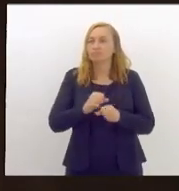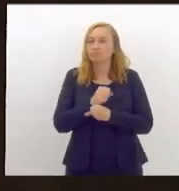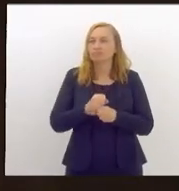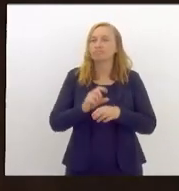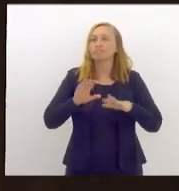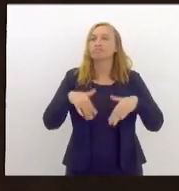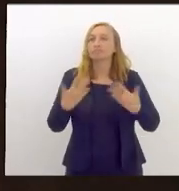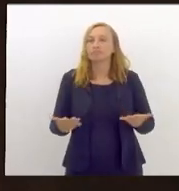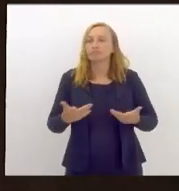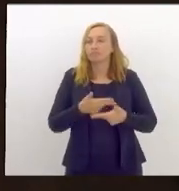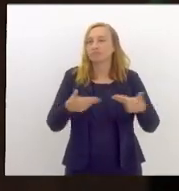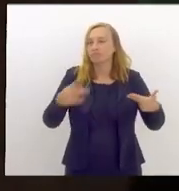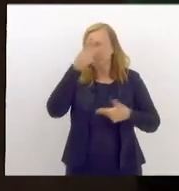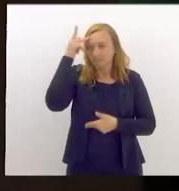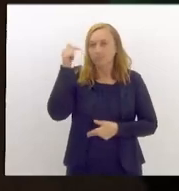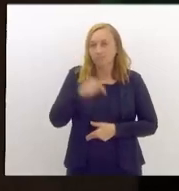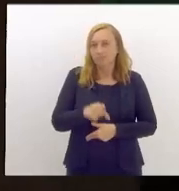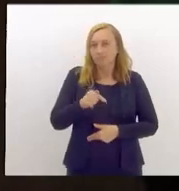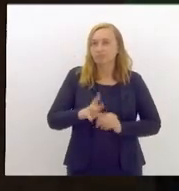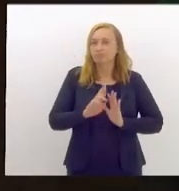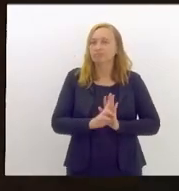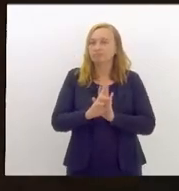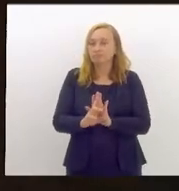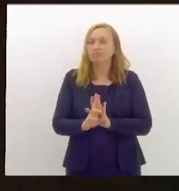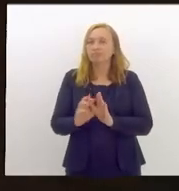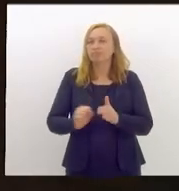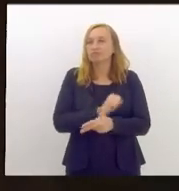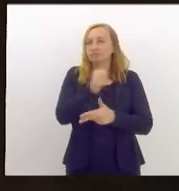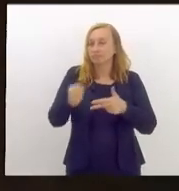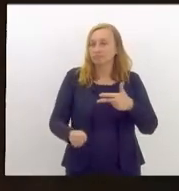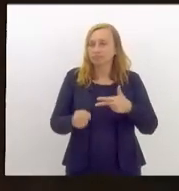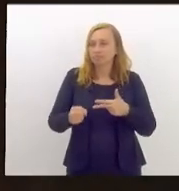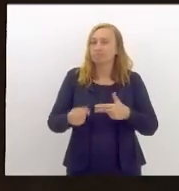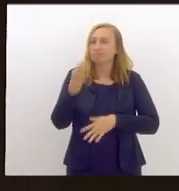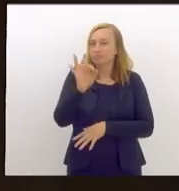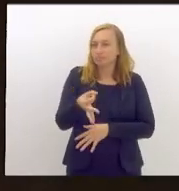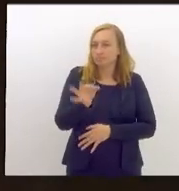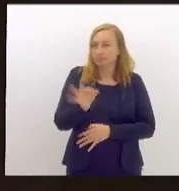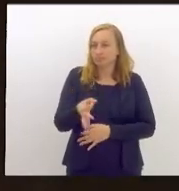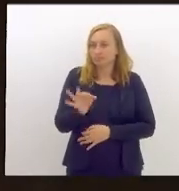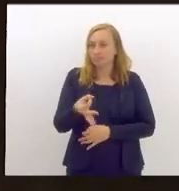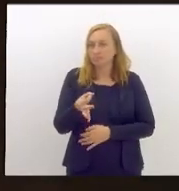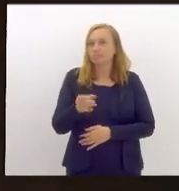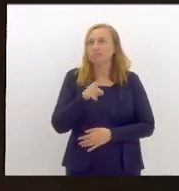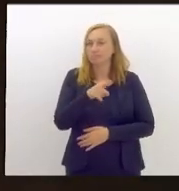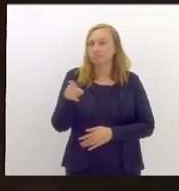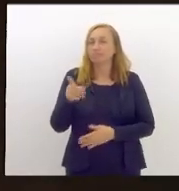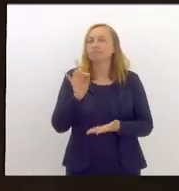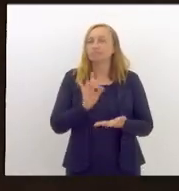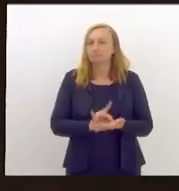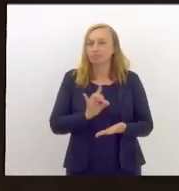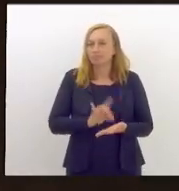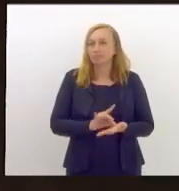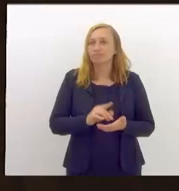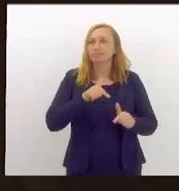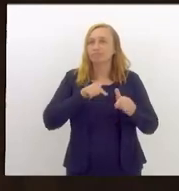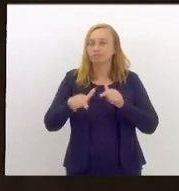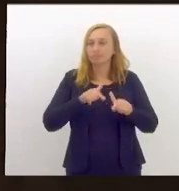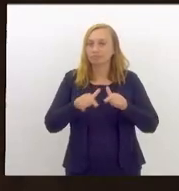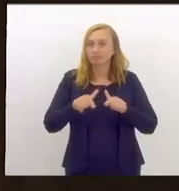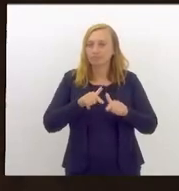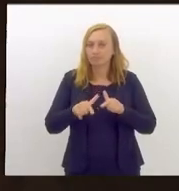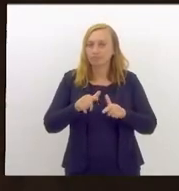está tanta gente aqui hoje representando os poderes é a certeza de que você de verdade fez um trabalho